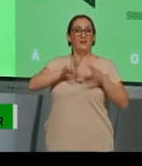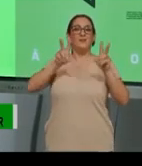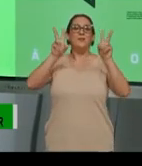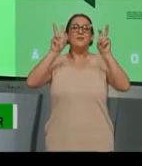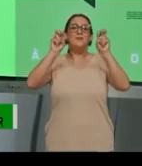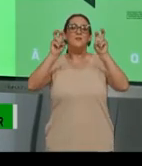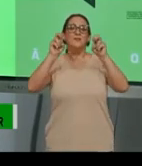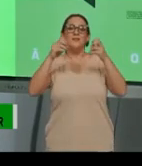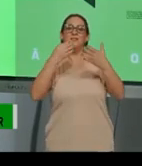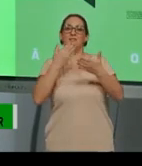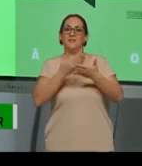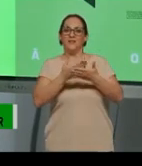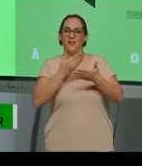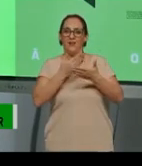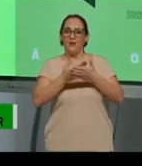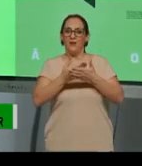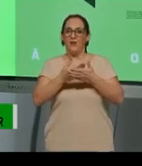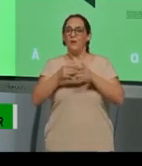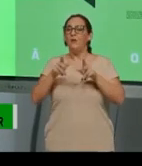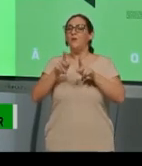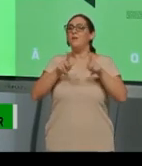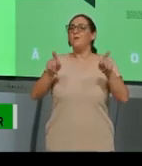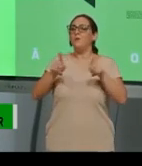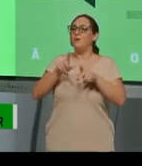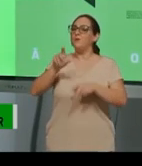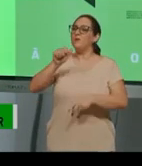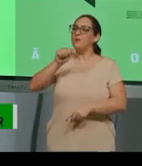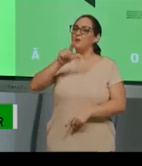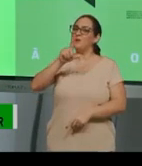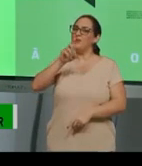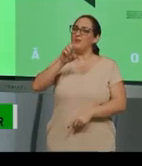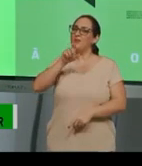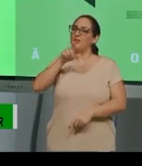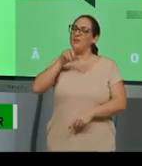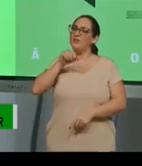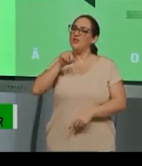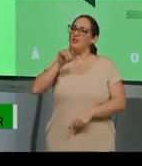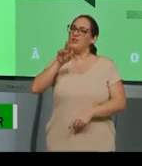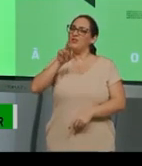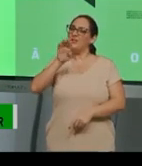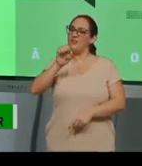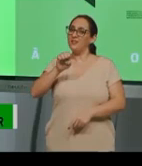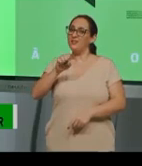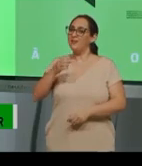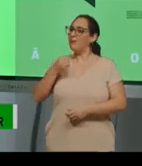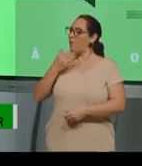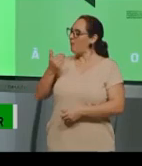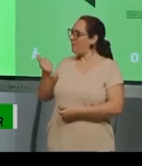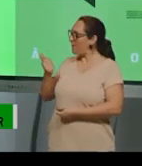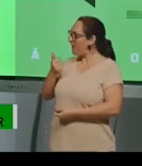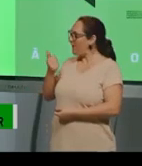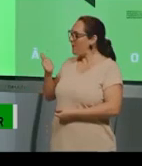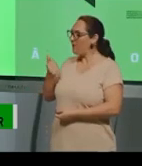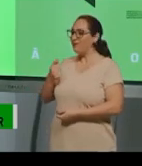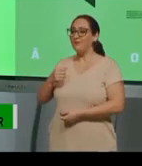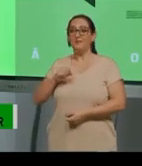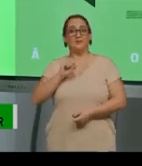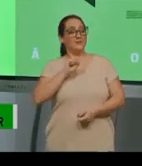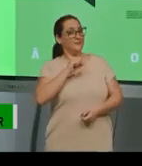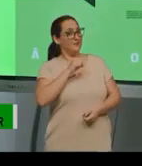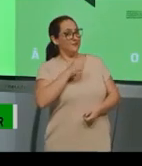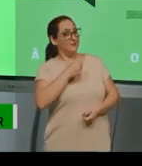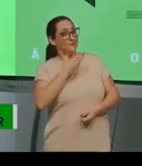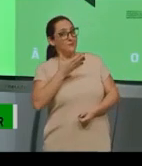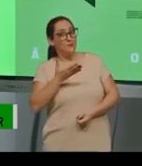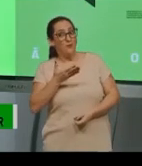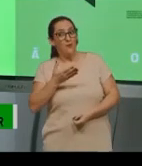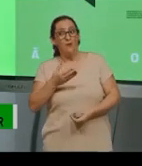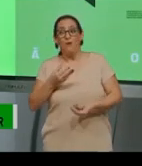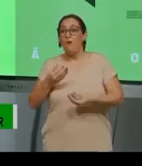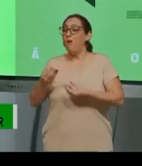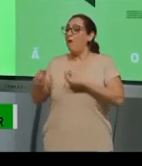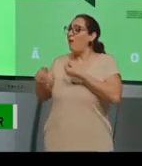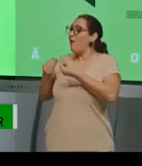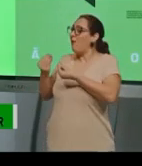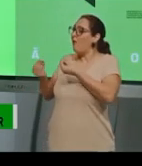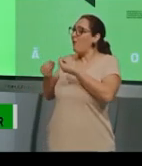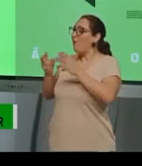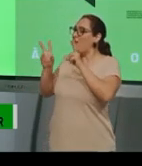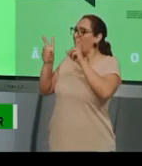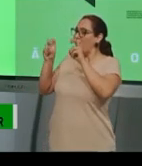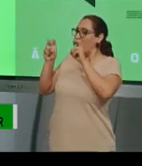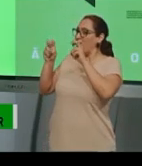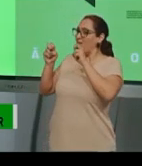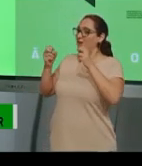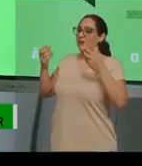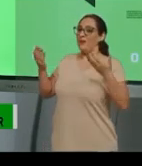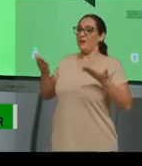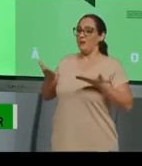Vamos começar com o professor Alexandre. Professor Alexandre, tudo bem? Bom dia, Dani, tudo jóia? Bom dia, conta pra gente aí quais foram os temas